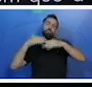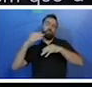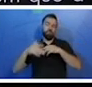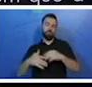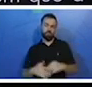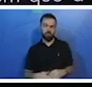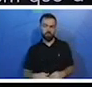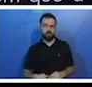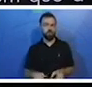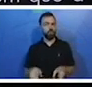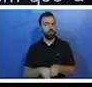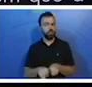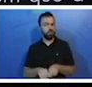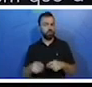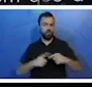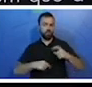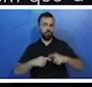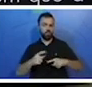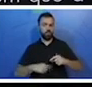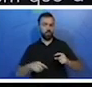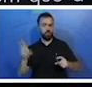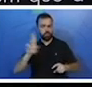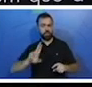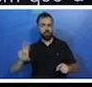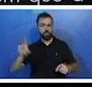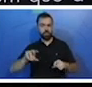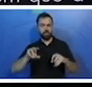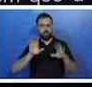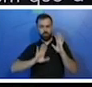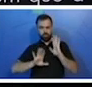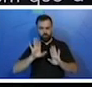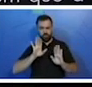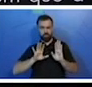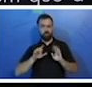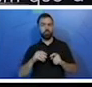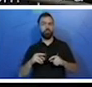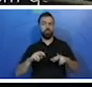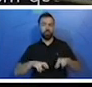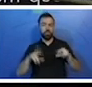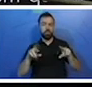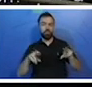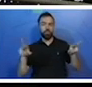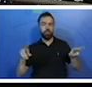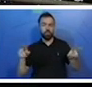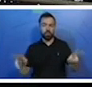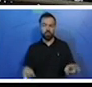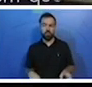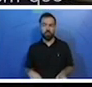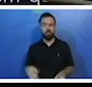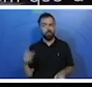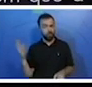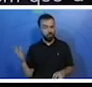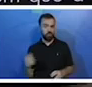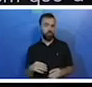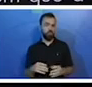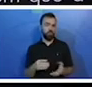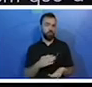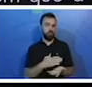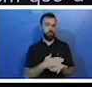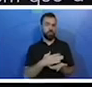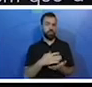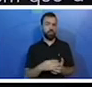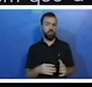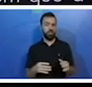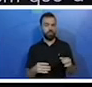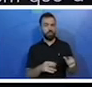equipamentos para a prática esportiva ou para uso doméstico, eles evoluíram durante o tempo todo. Então, nesse período de quase 250 anos,